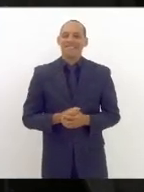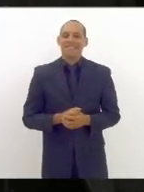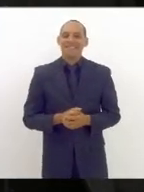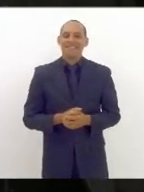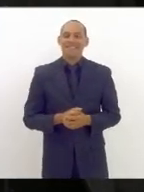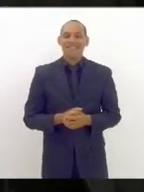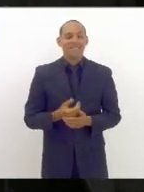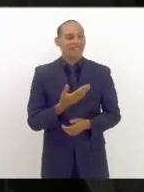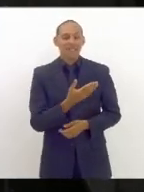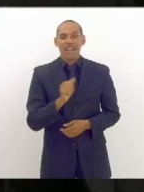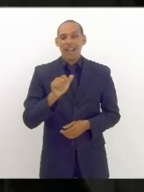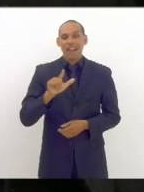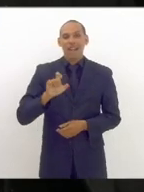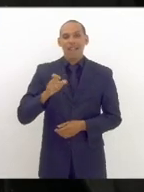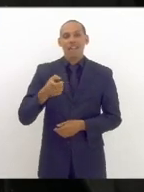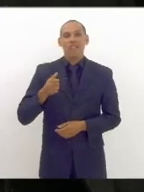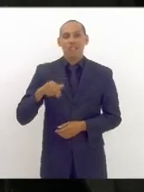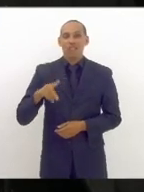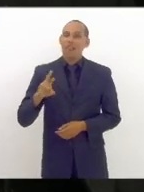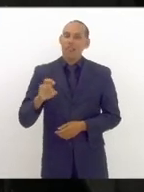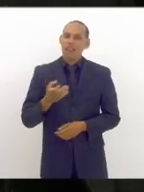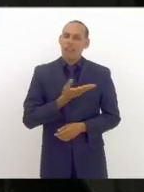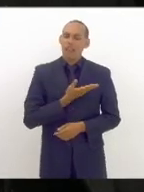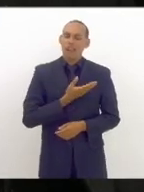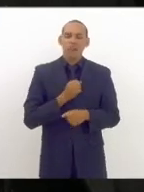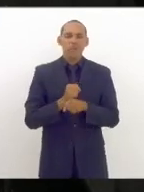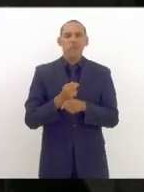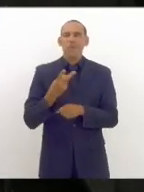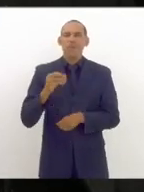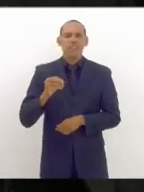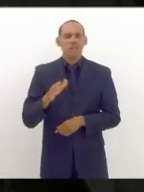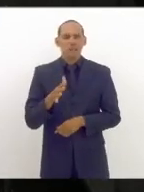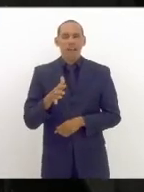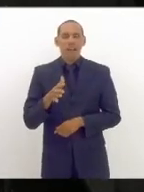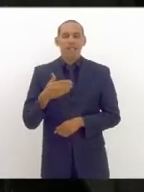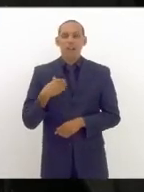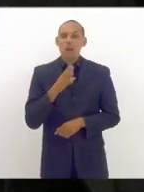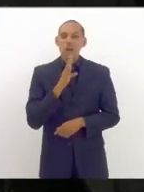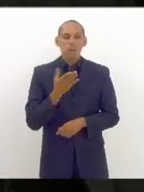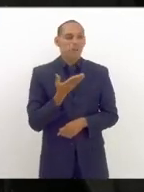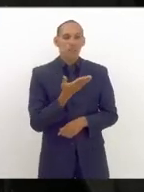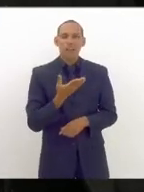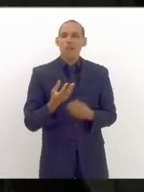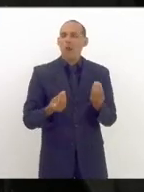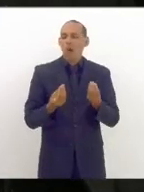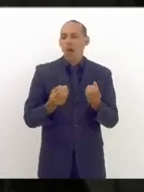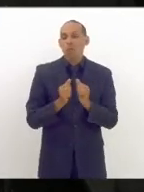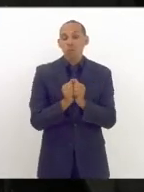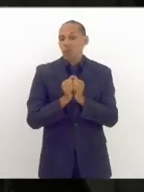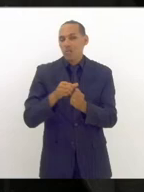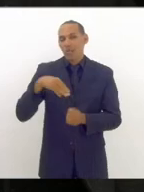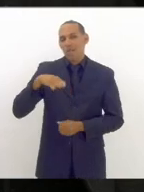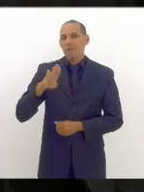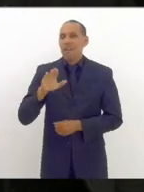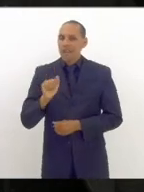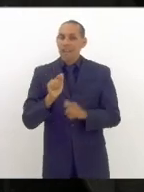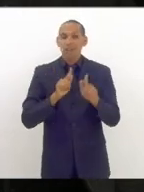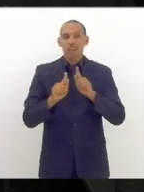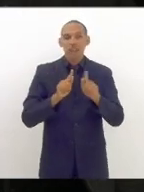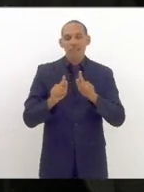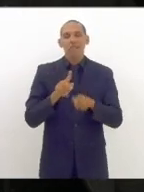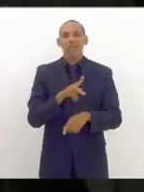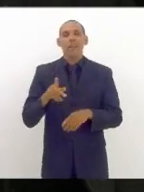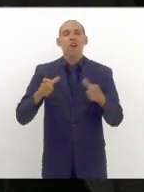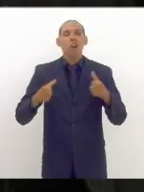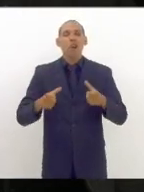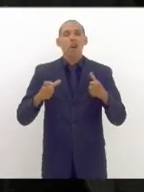Cap é meu amigo há quase 20 anos. Eu conheci a gente fazendo um MBA em gestão, presidente, na COPEAD,